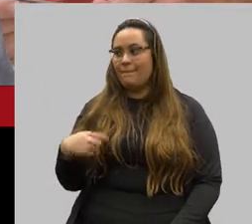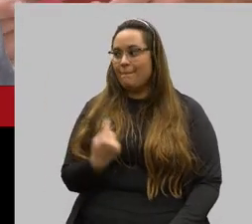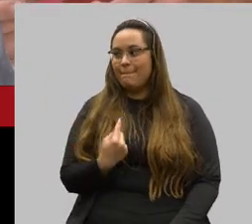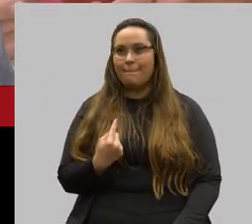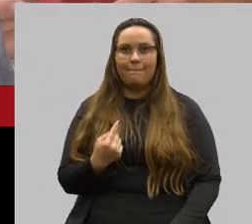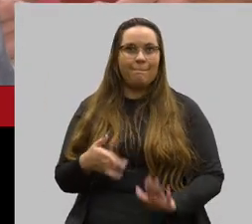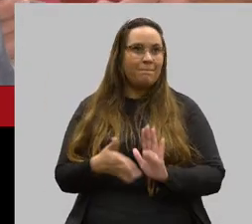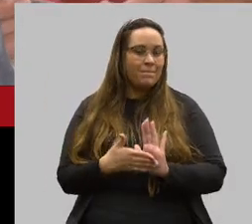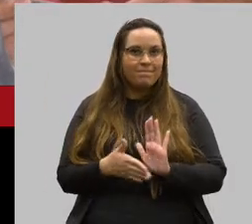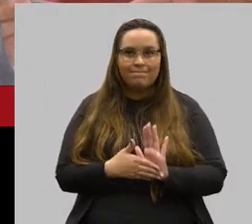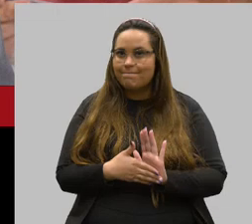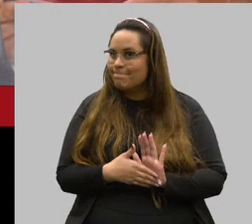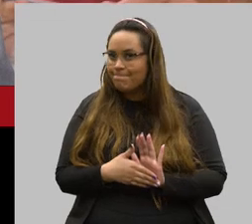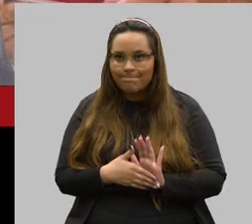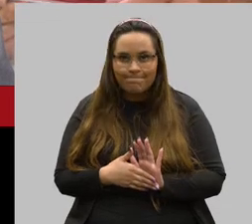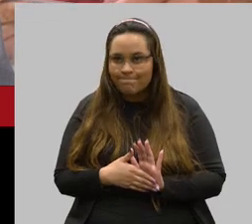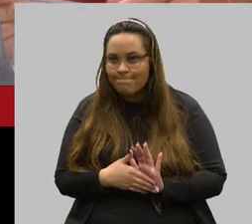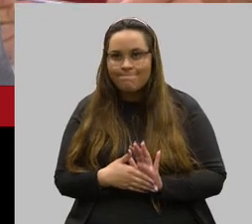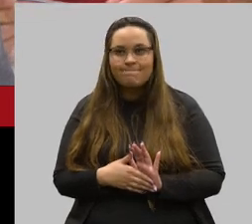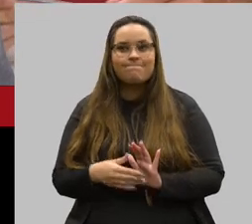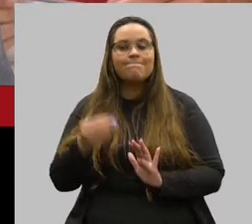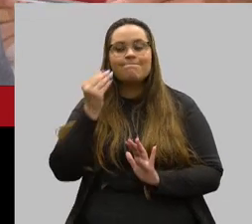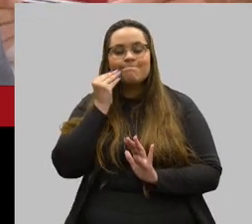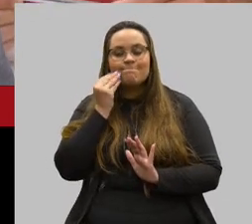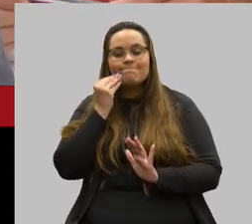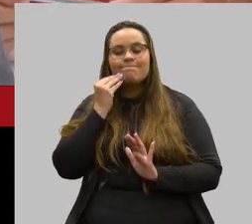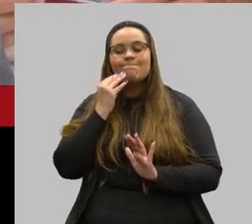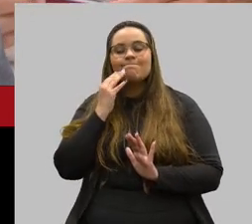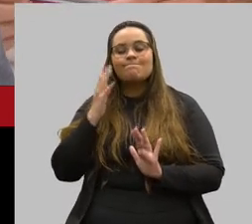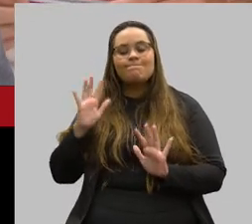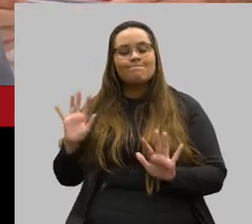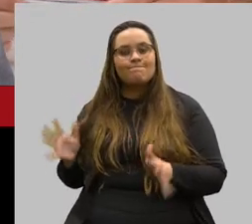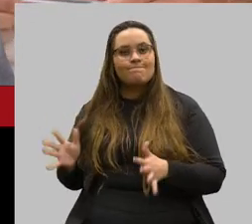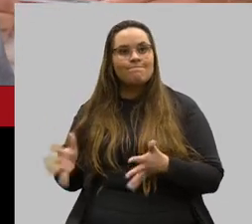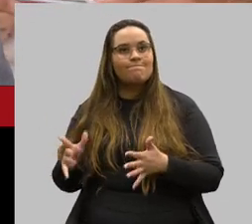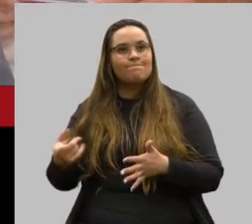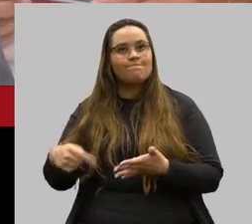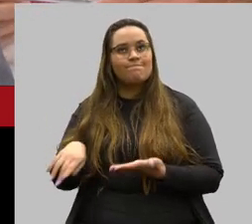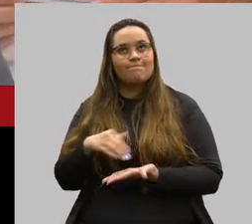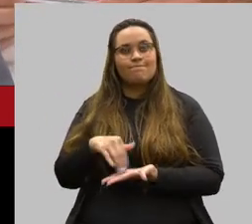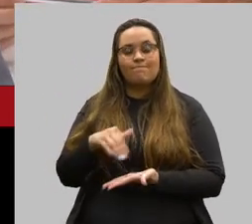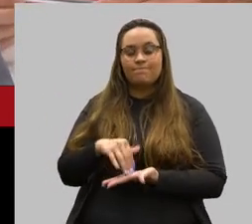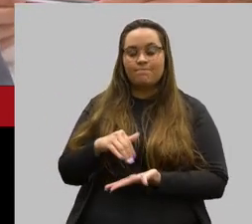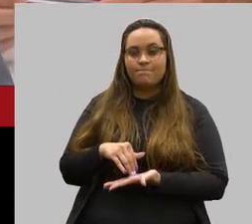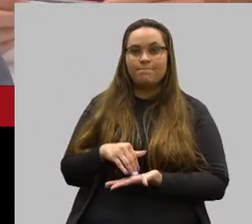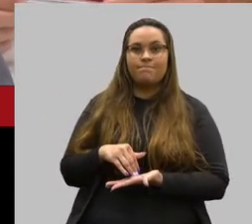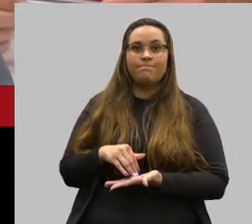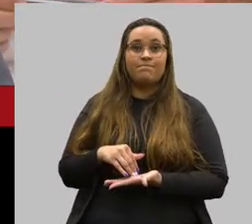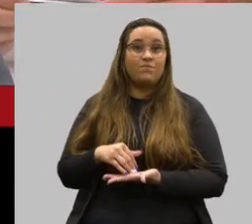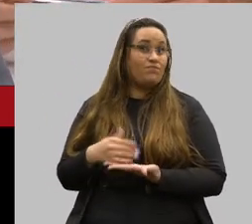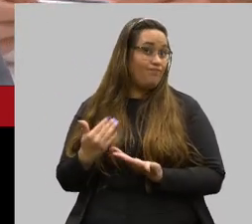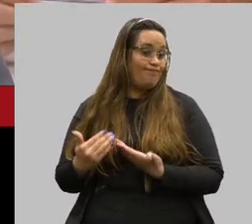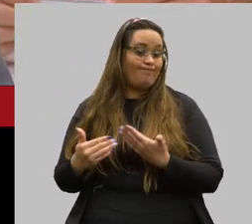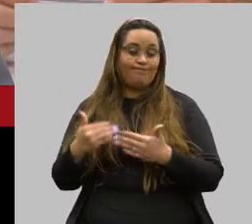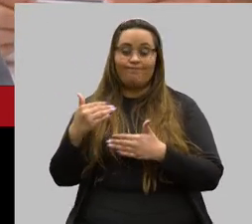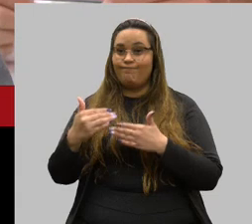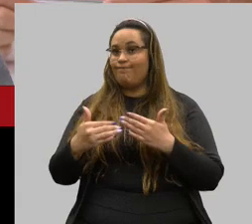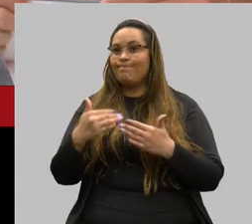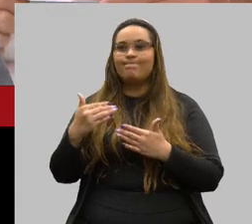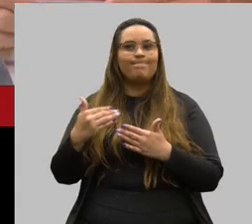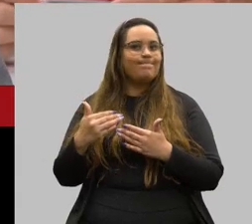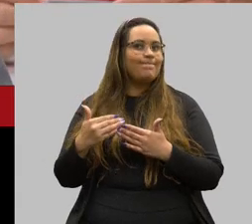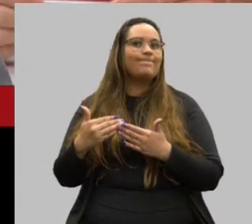muita veemência e com convocação da secretária essas essas promoções e progressões acabaram não sendo